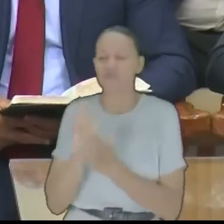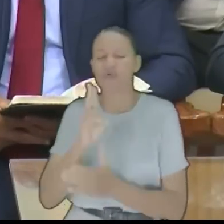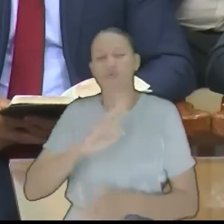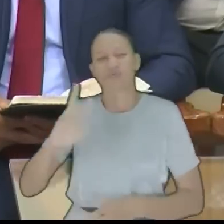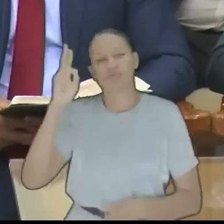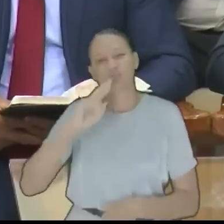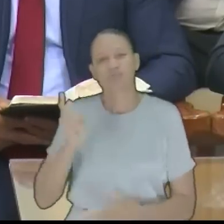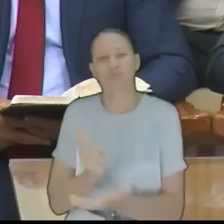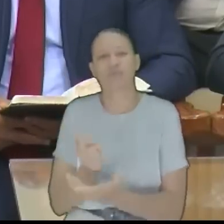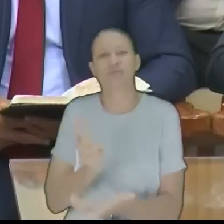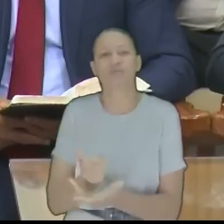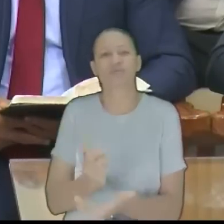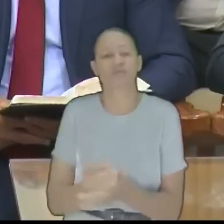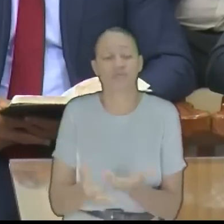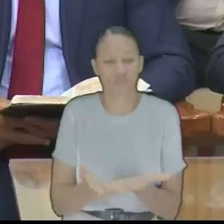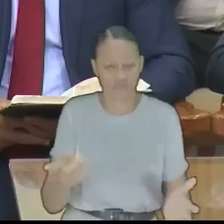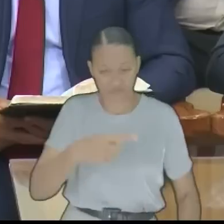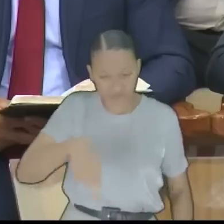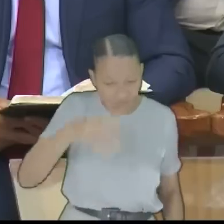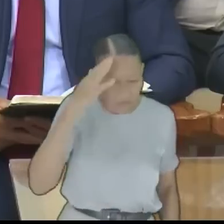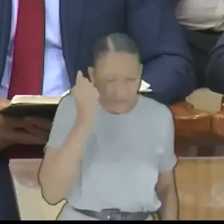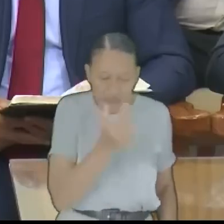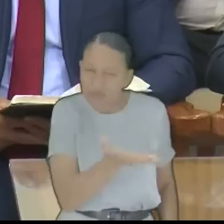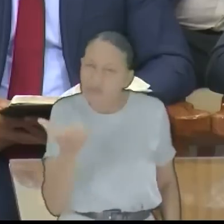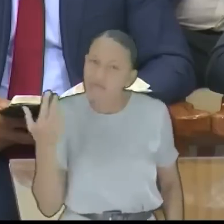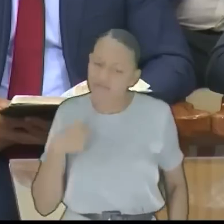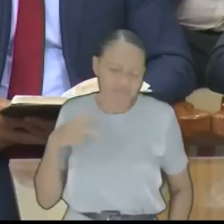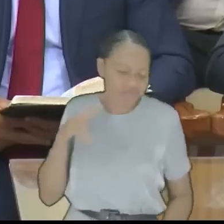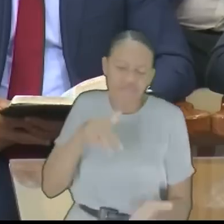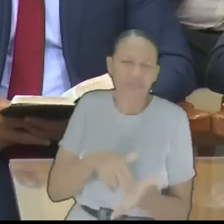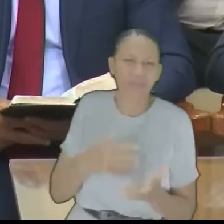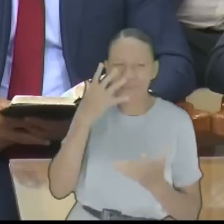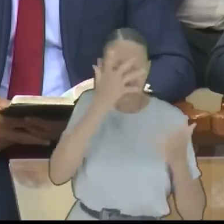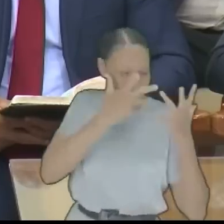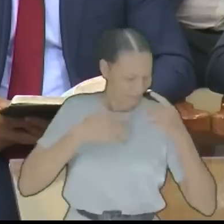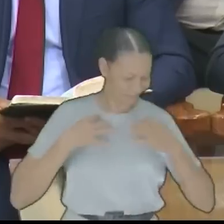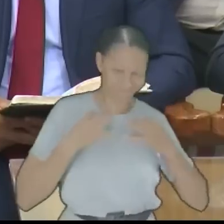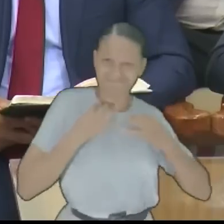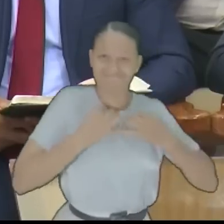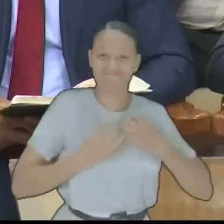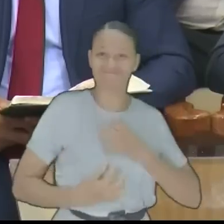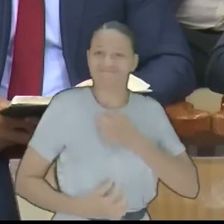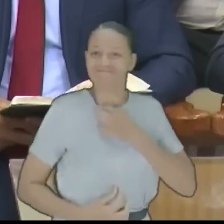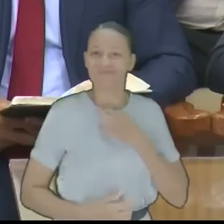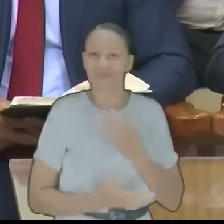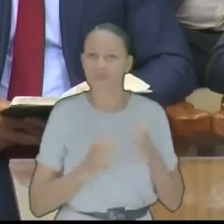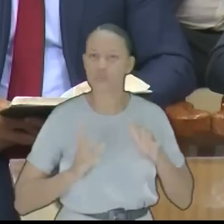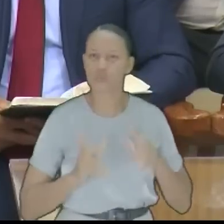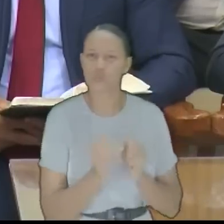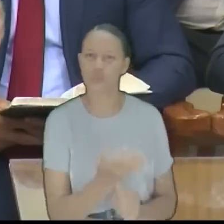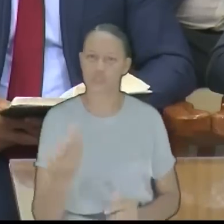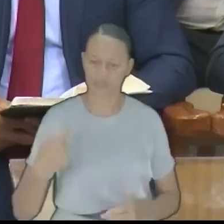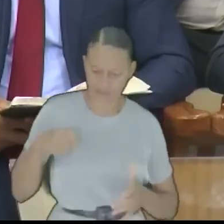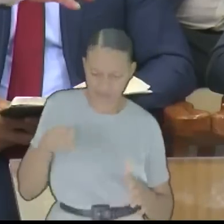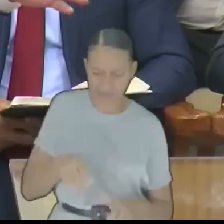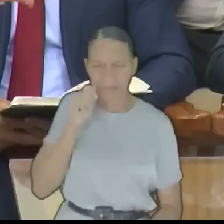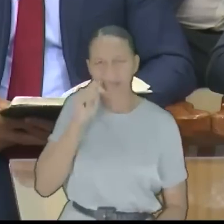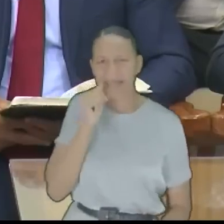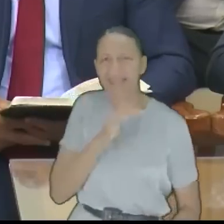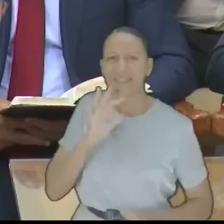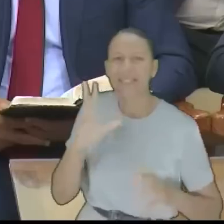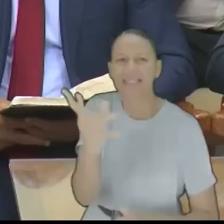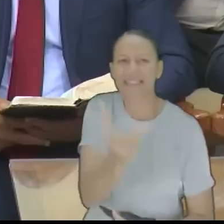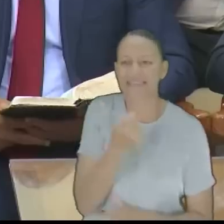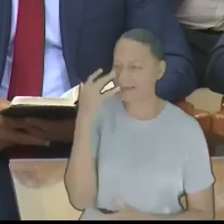para sempre. Você sabe por que é que nós estamos aqui todos bonitinhos? Você sabe por que é que aqui Maceió está